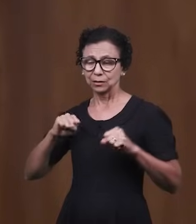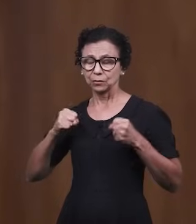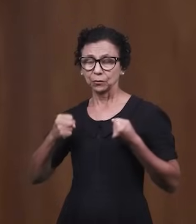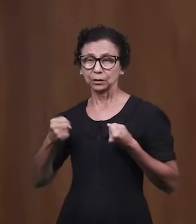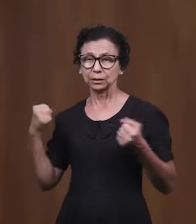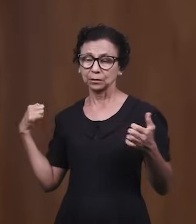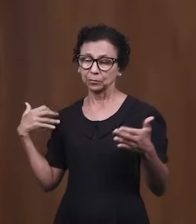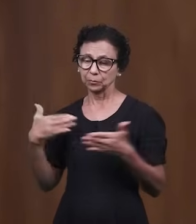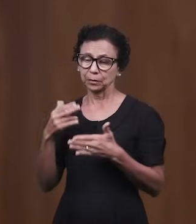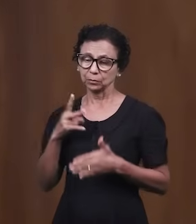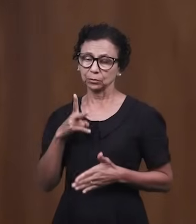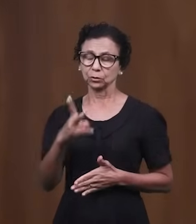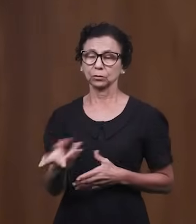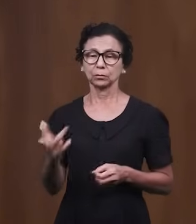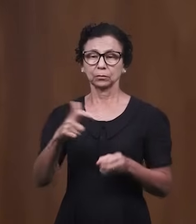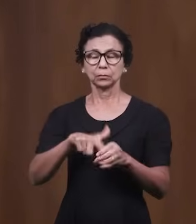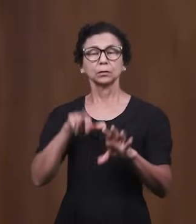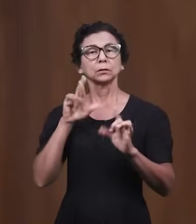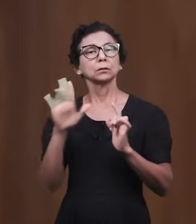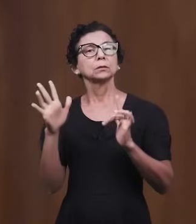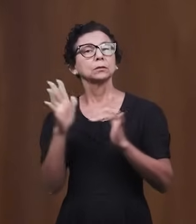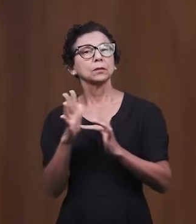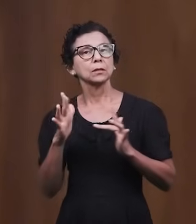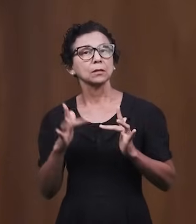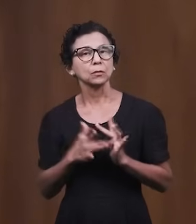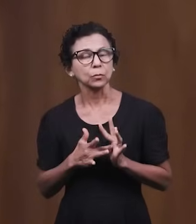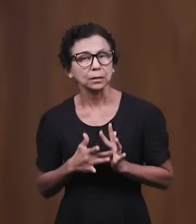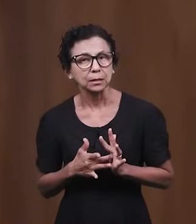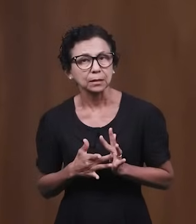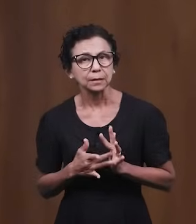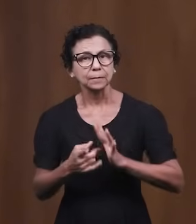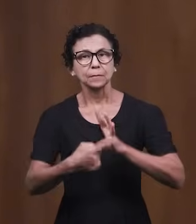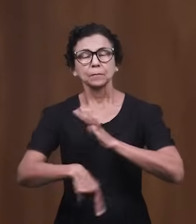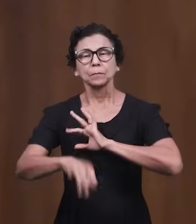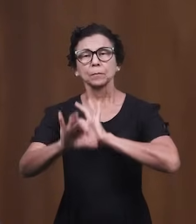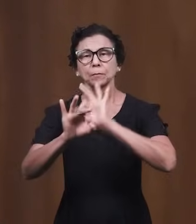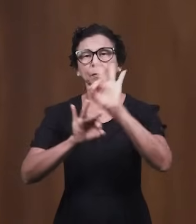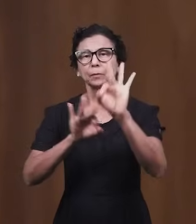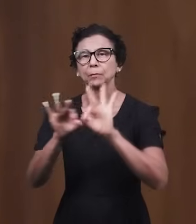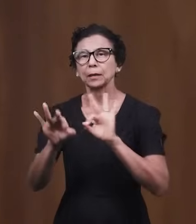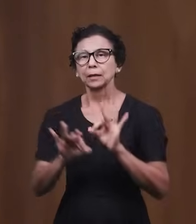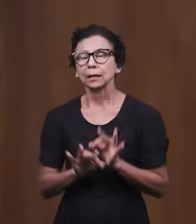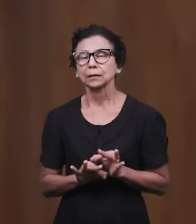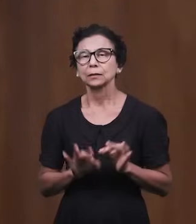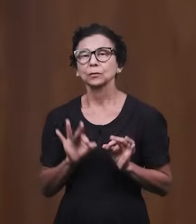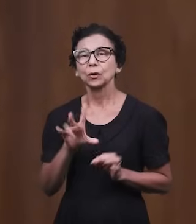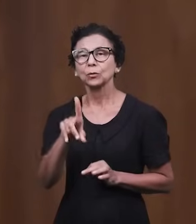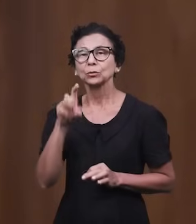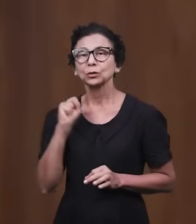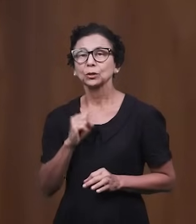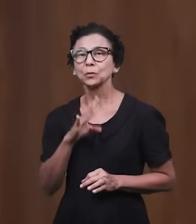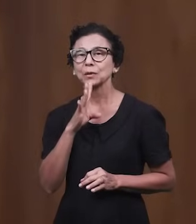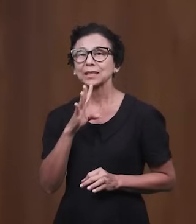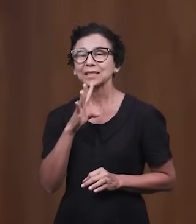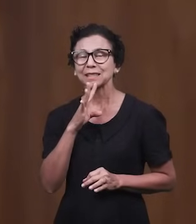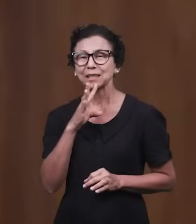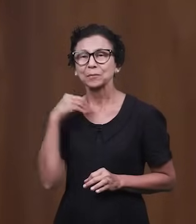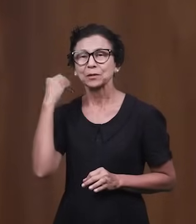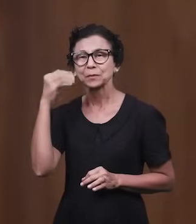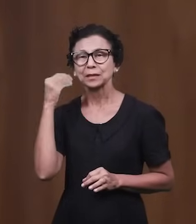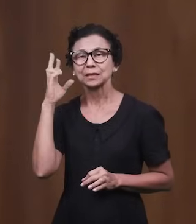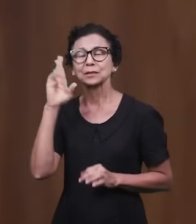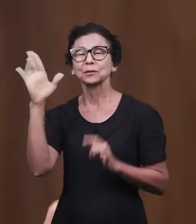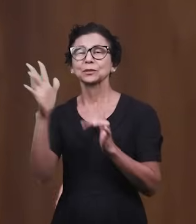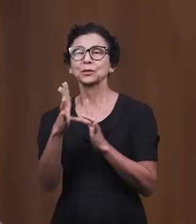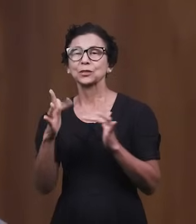trabalho de anunciar a volta de Jesus. Estamos tão preparados hoje como no dia que conhecemos ao Senhor. Estamos na mesma